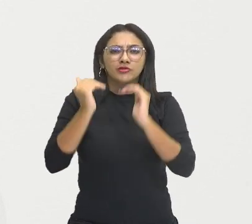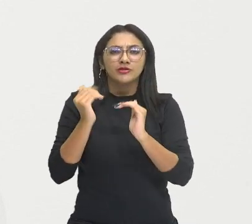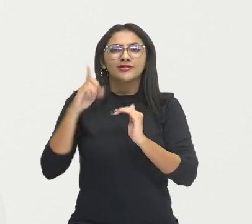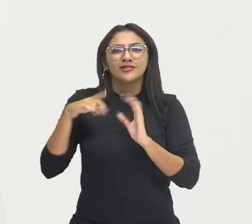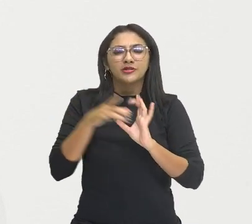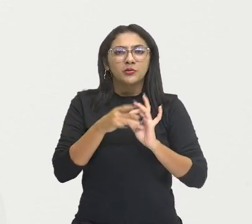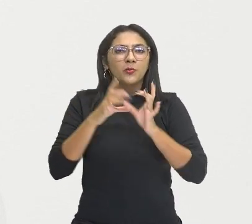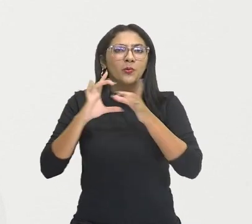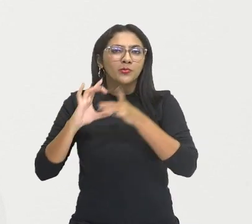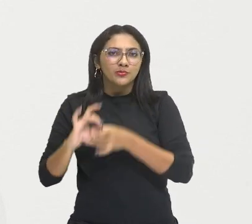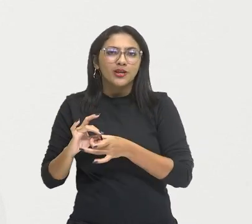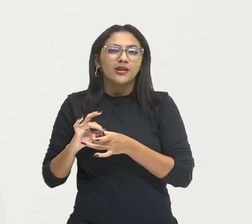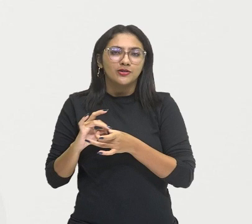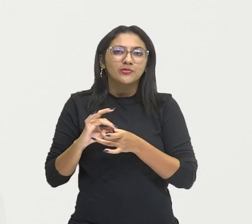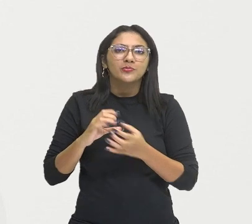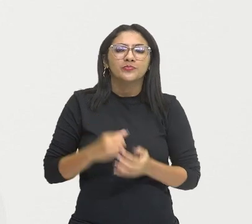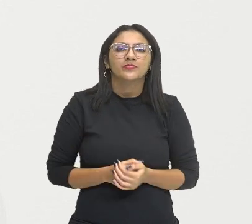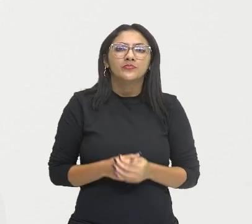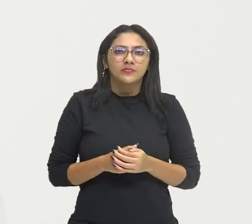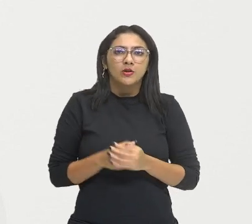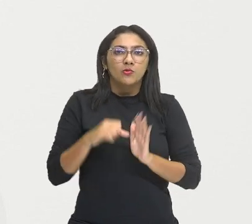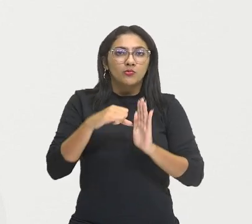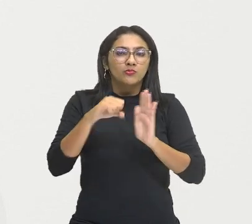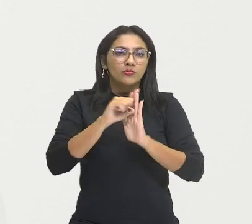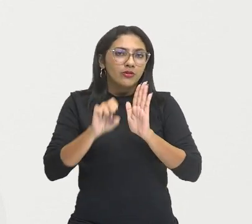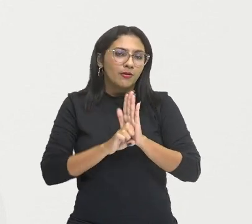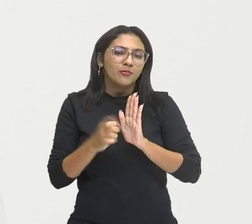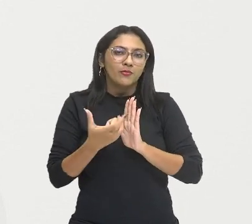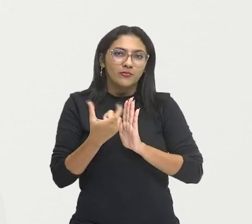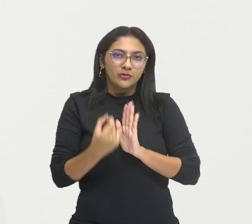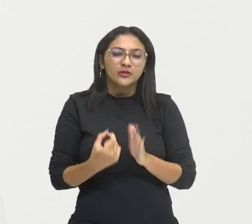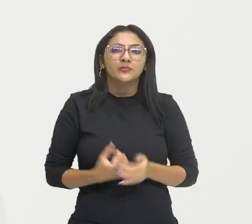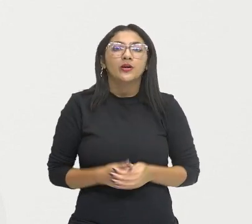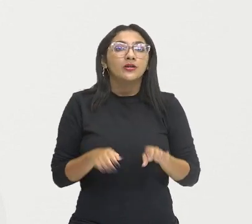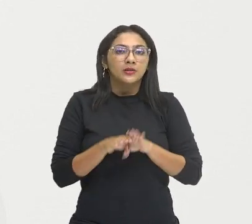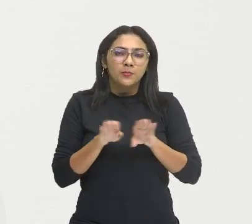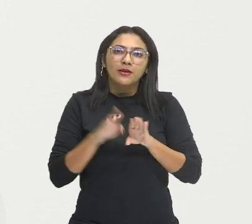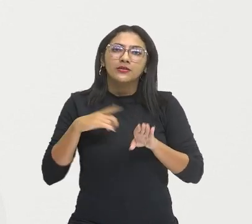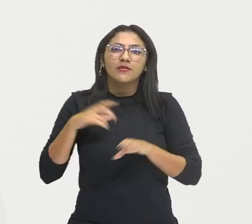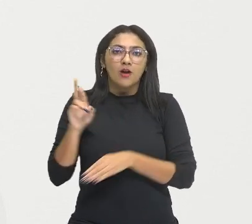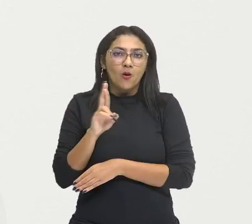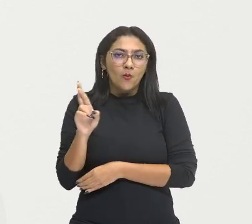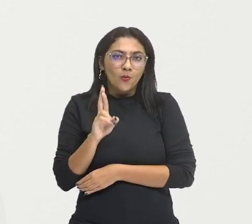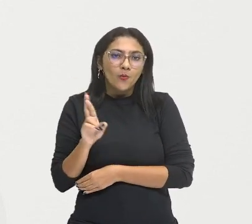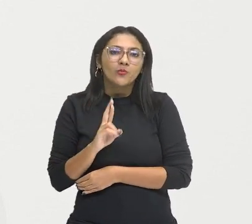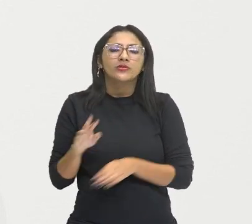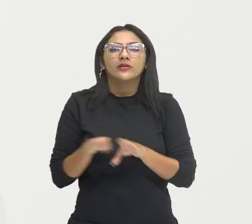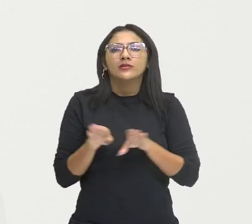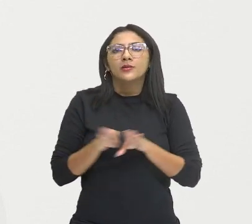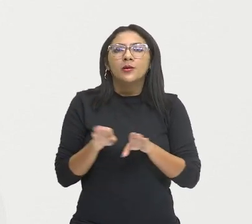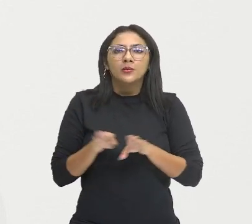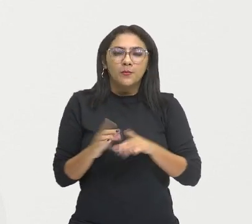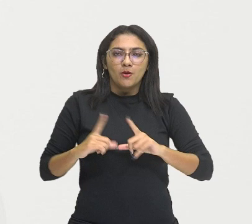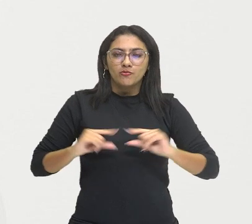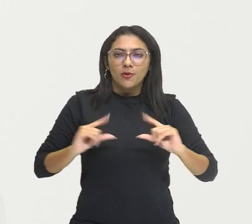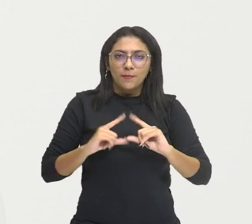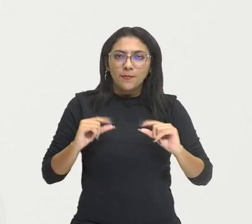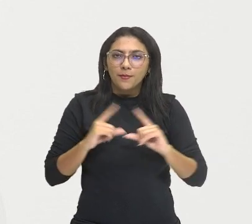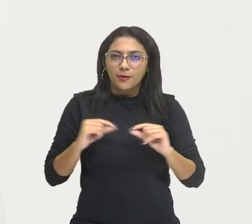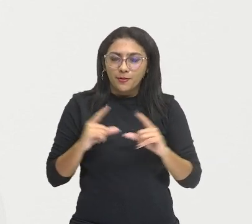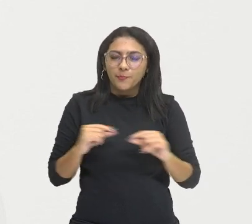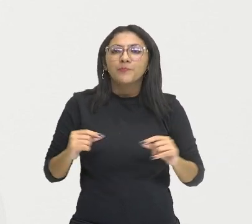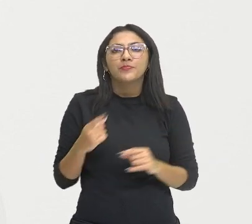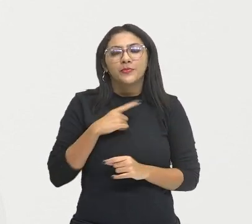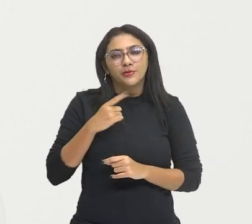contexto multipolar na primeira metade do século XX. Além, é claro, da Rússia e também do Japão, que compõe